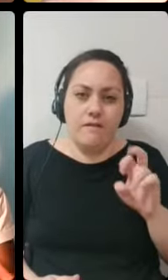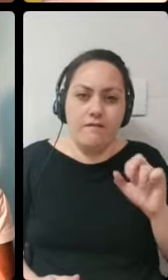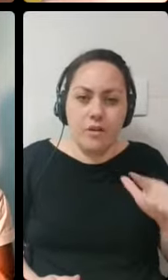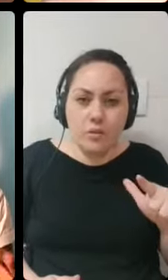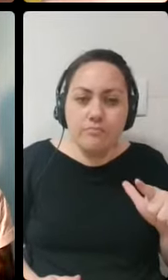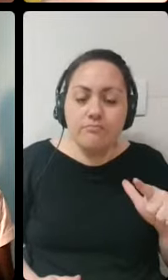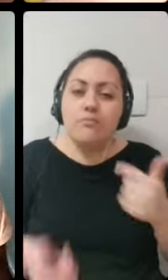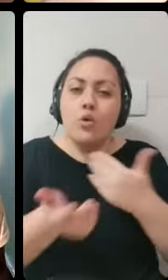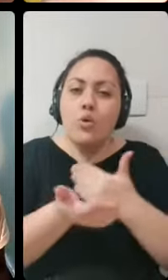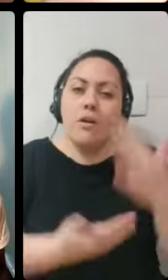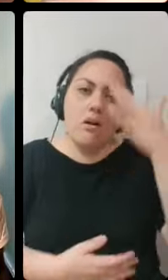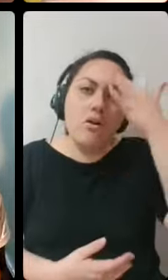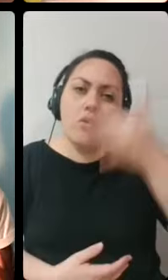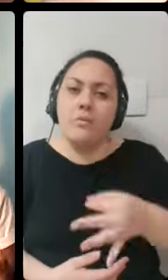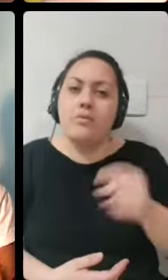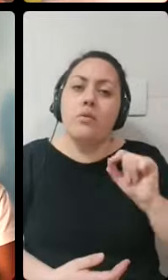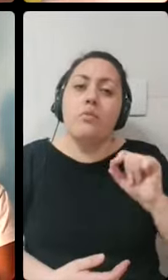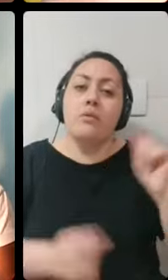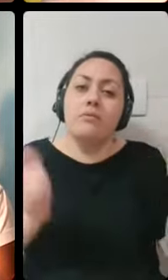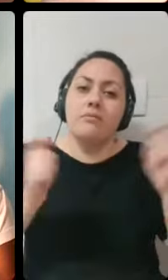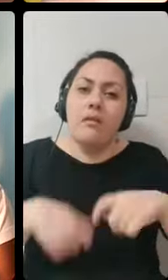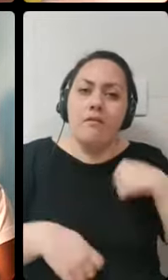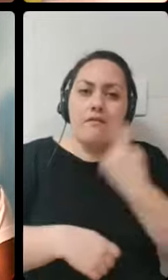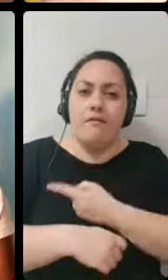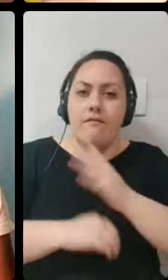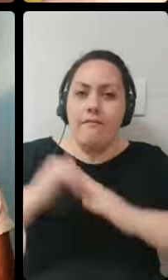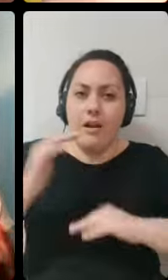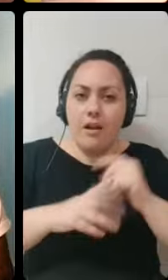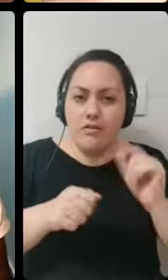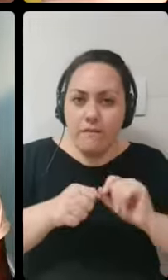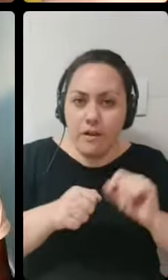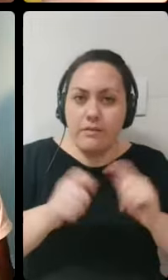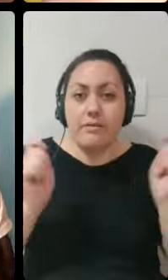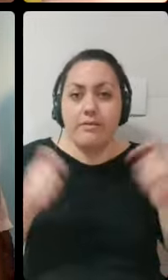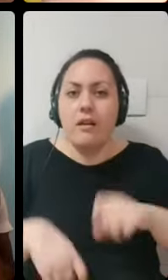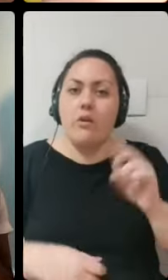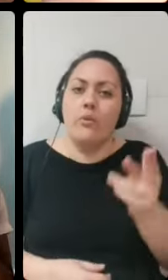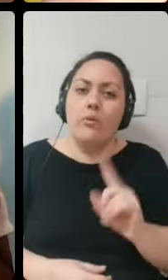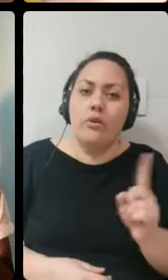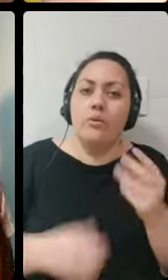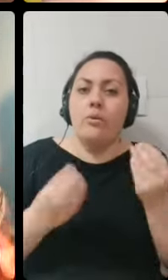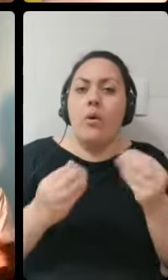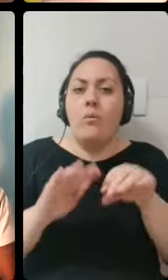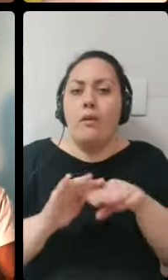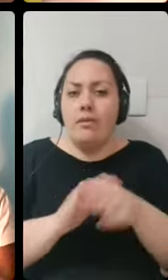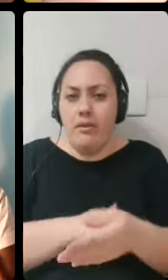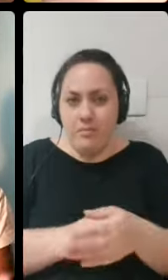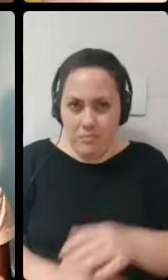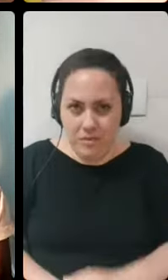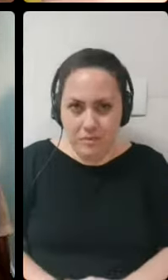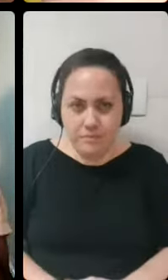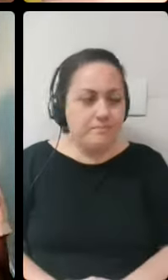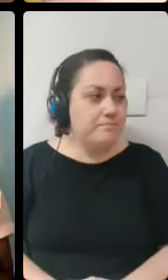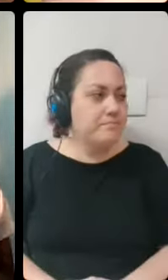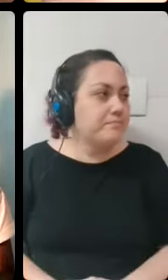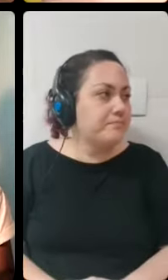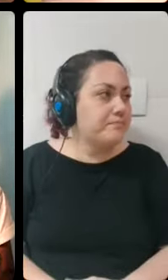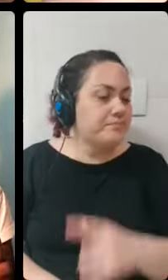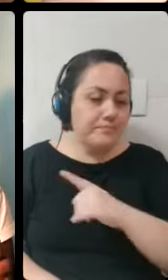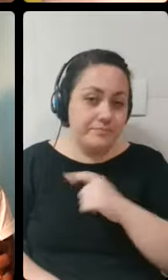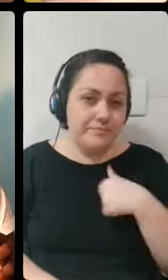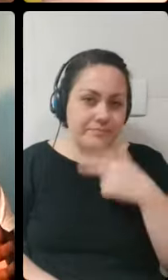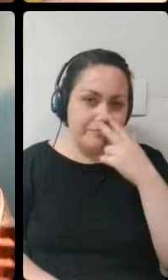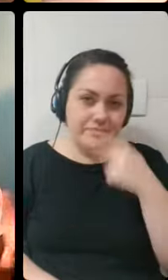entendendo o que, que a gente consegue fazer, o que, que a gente não consegue, como a gente pode adaptar. Então, que nem eu falei, é uma desconstrução, né? A